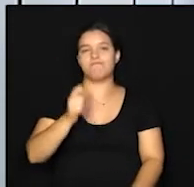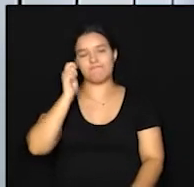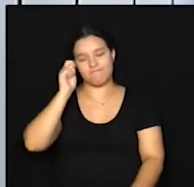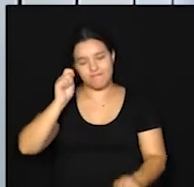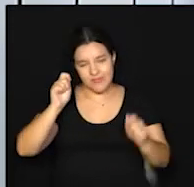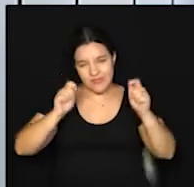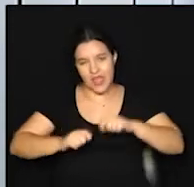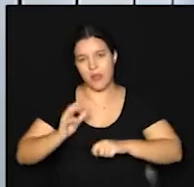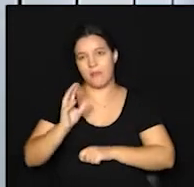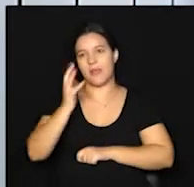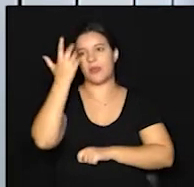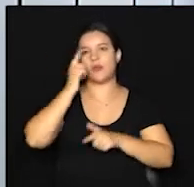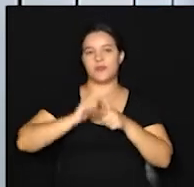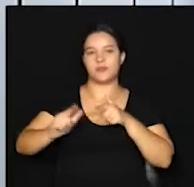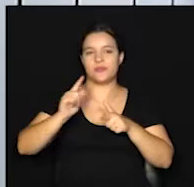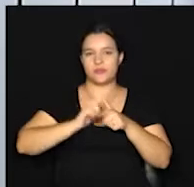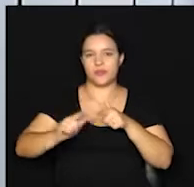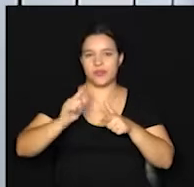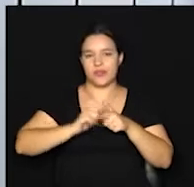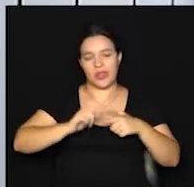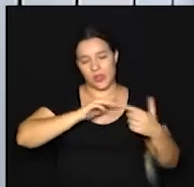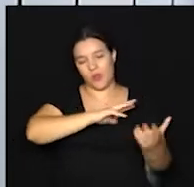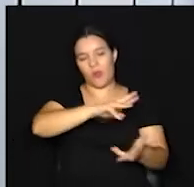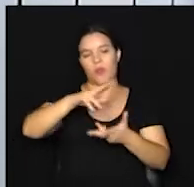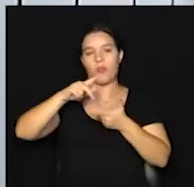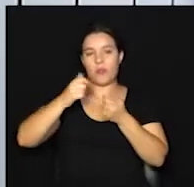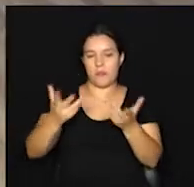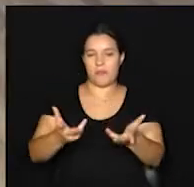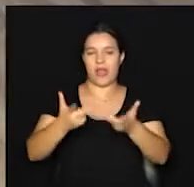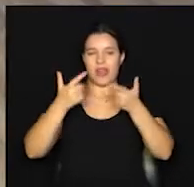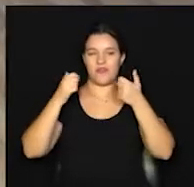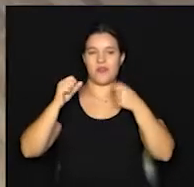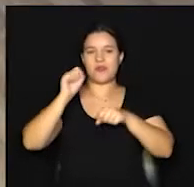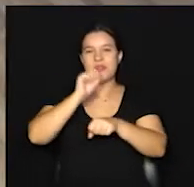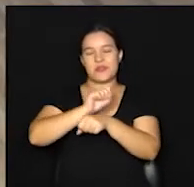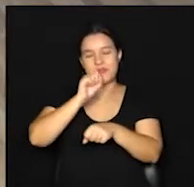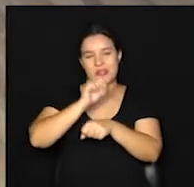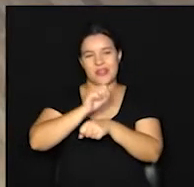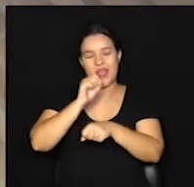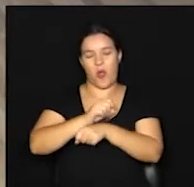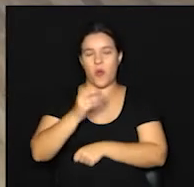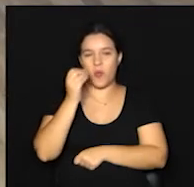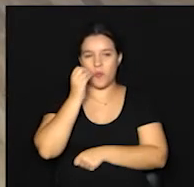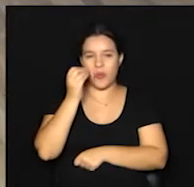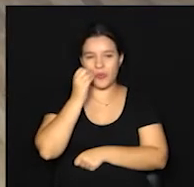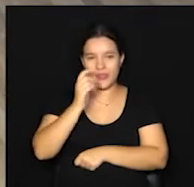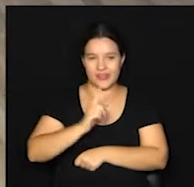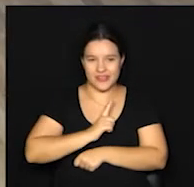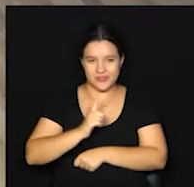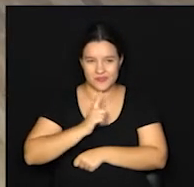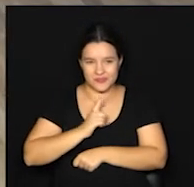tem solução e tem um mundo gigantesco esperando lá fora com muitas oportunidades.